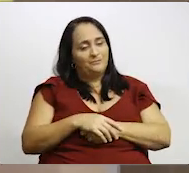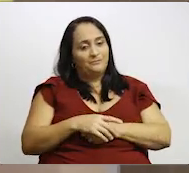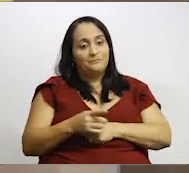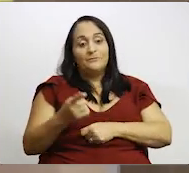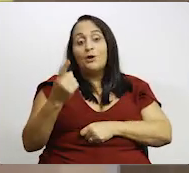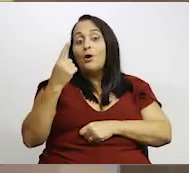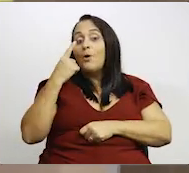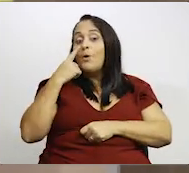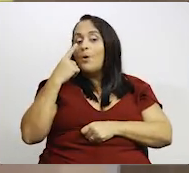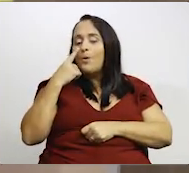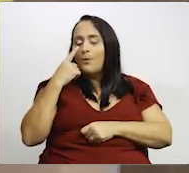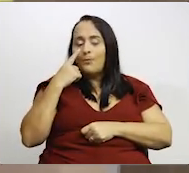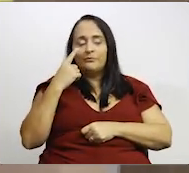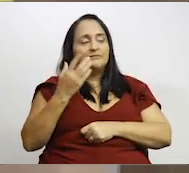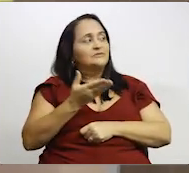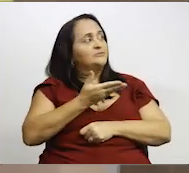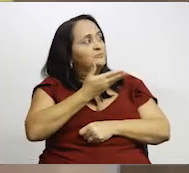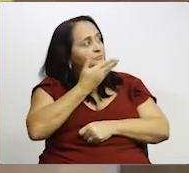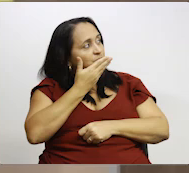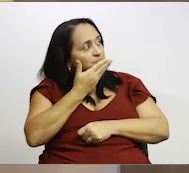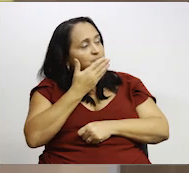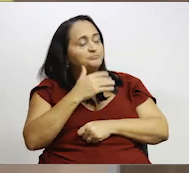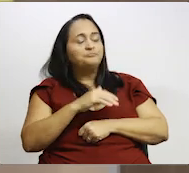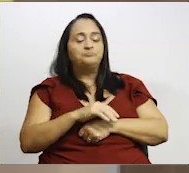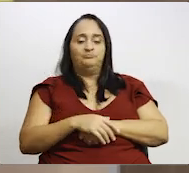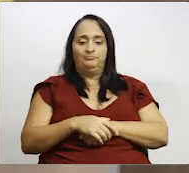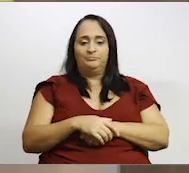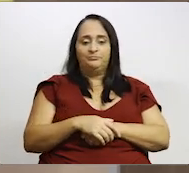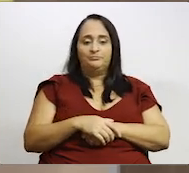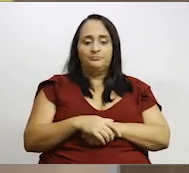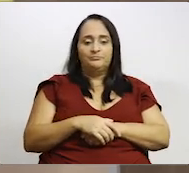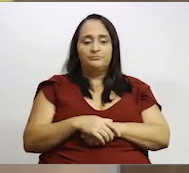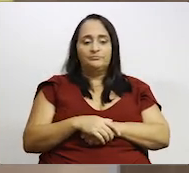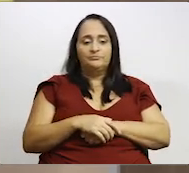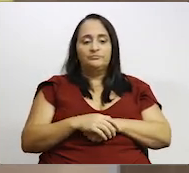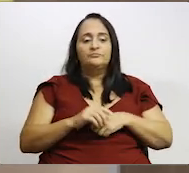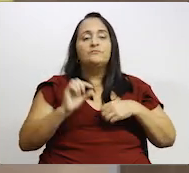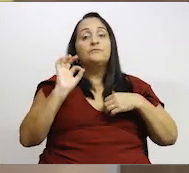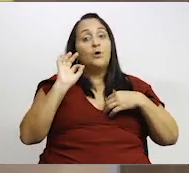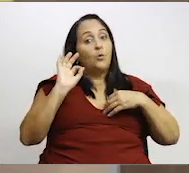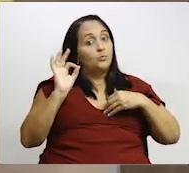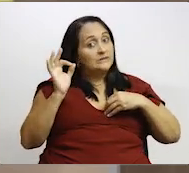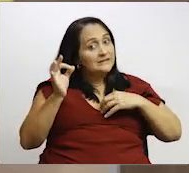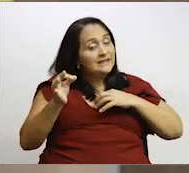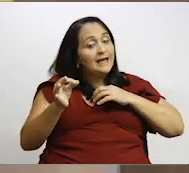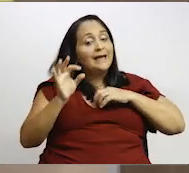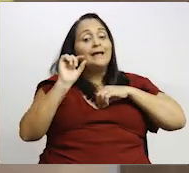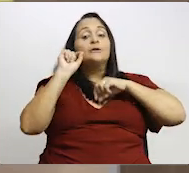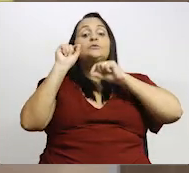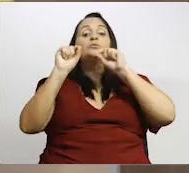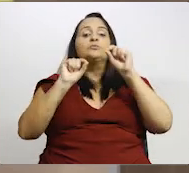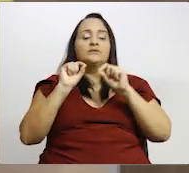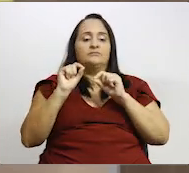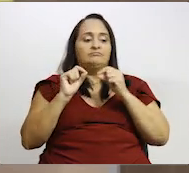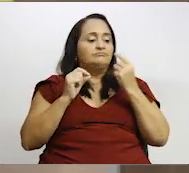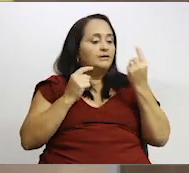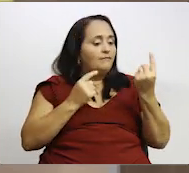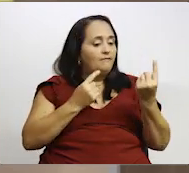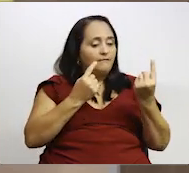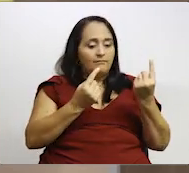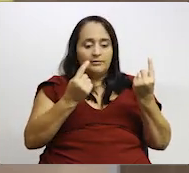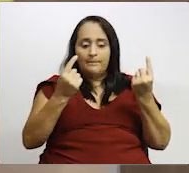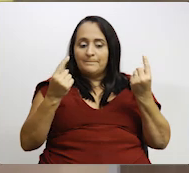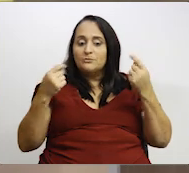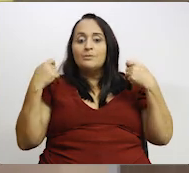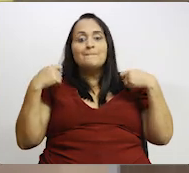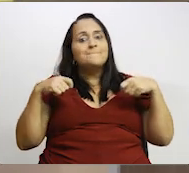não. Observe aí. Nessa situação que eu trouxe, o justo é que cada um fique com